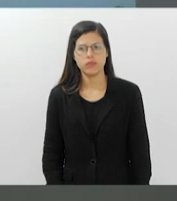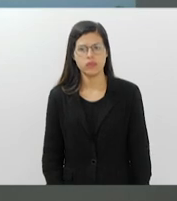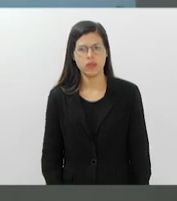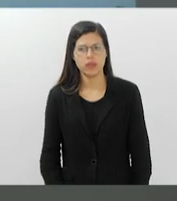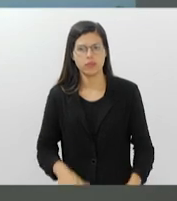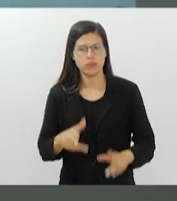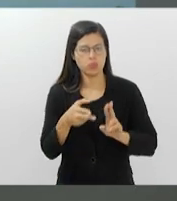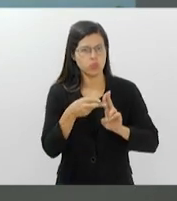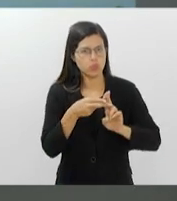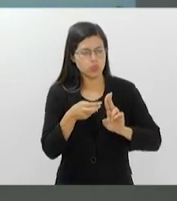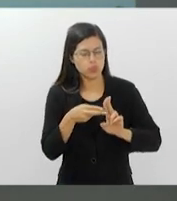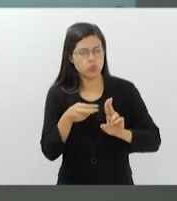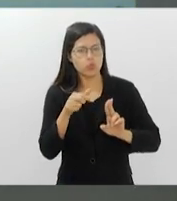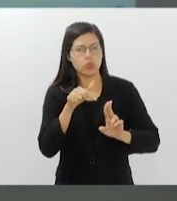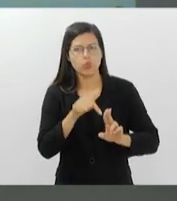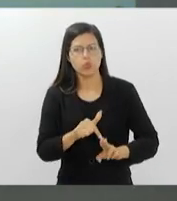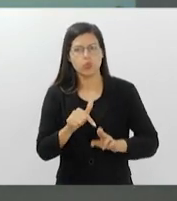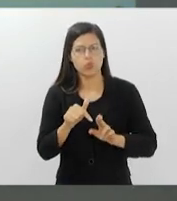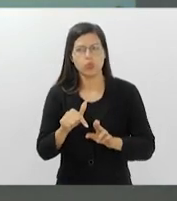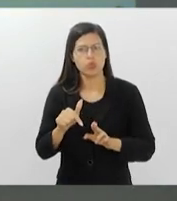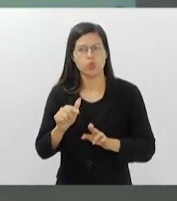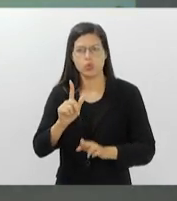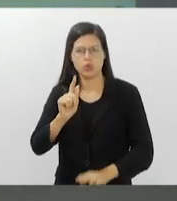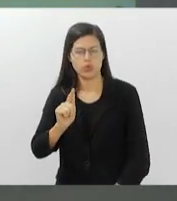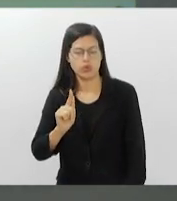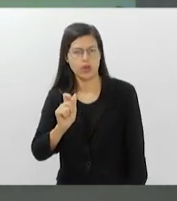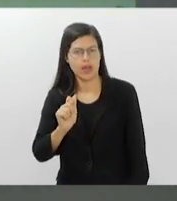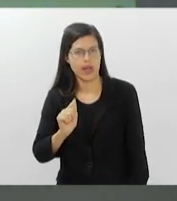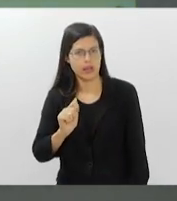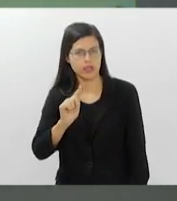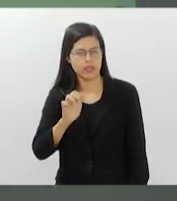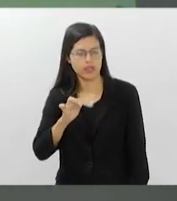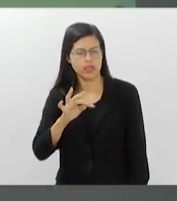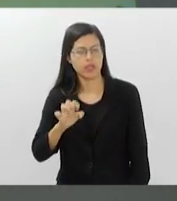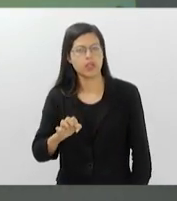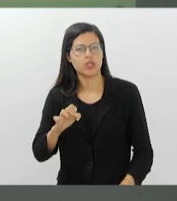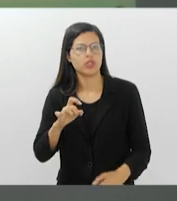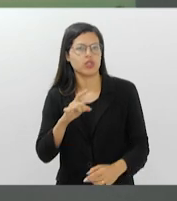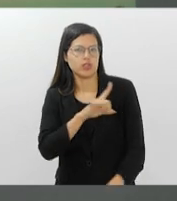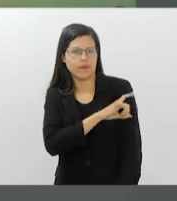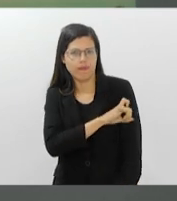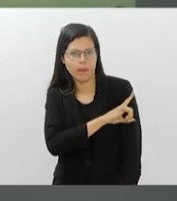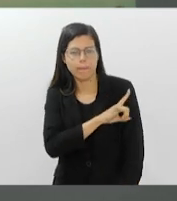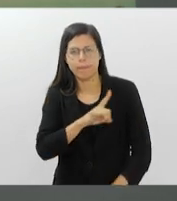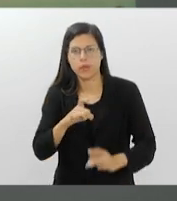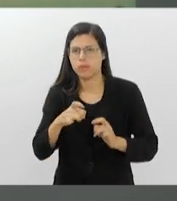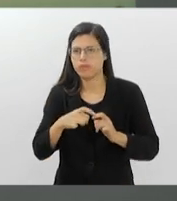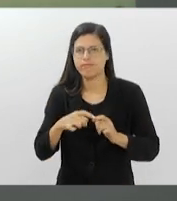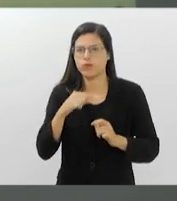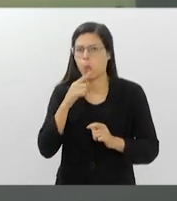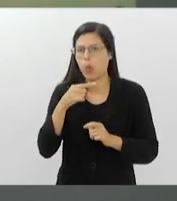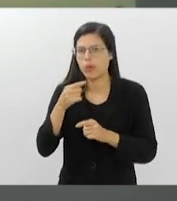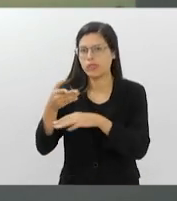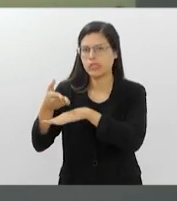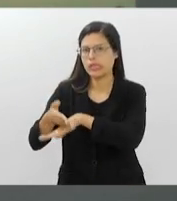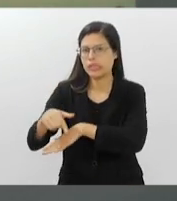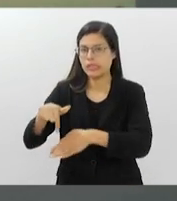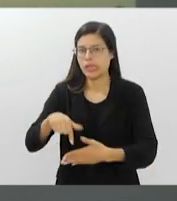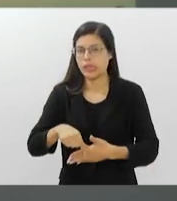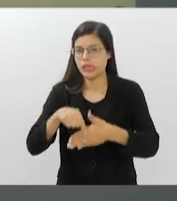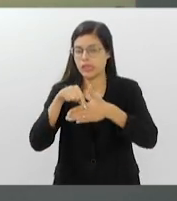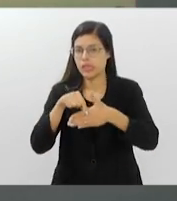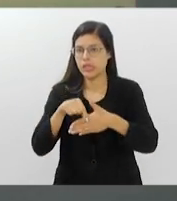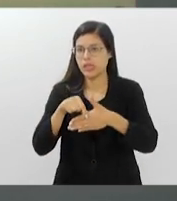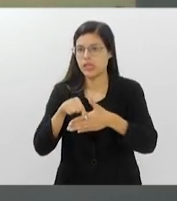único de saúde através dos agentes ou através dos médicos ou dos enfermeiros não conseguem chegar aonde essas lideranças estão porque elas